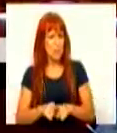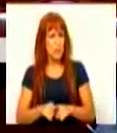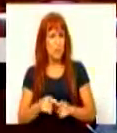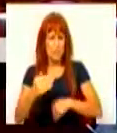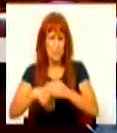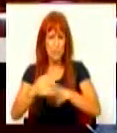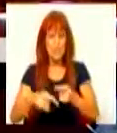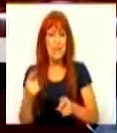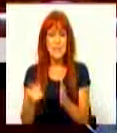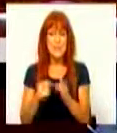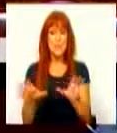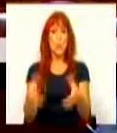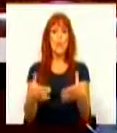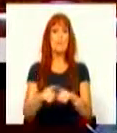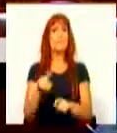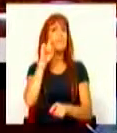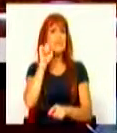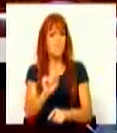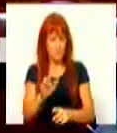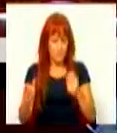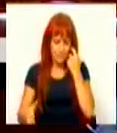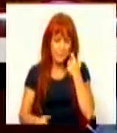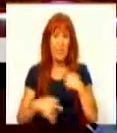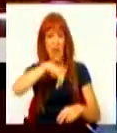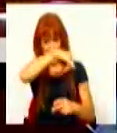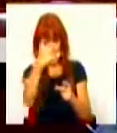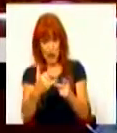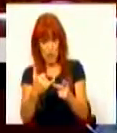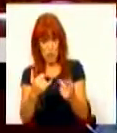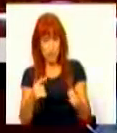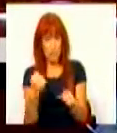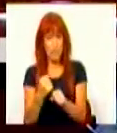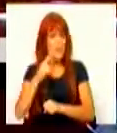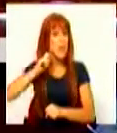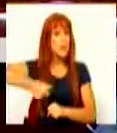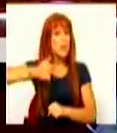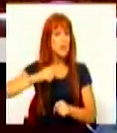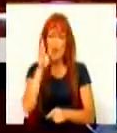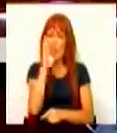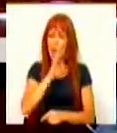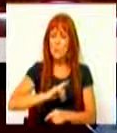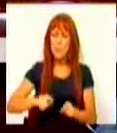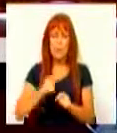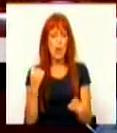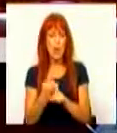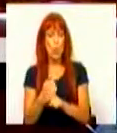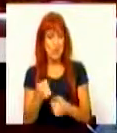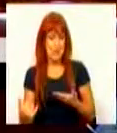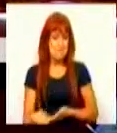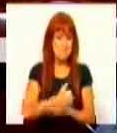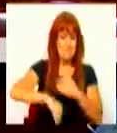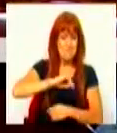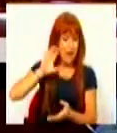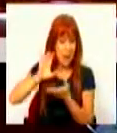prossecução das necessidades coletivas de defesa. A segunda função primordial é a aplicação do produto dessa